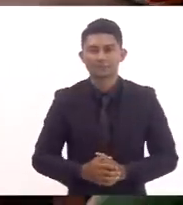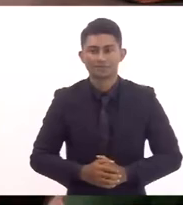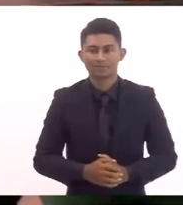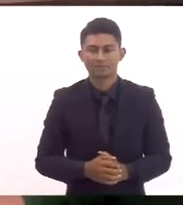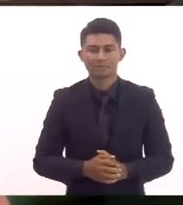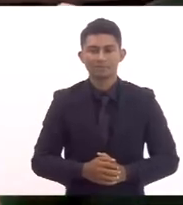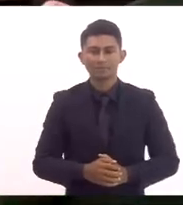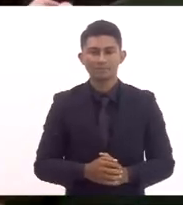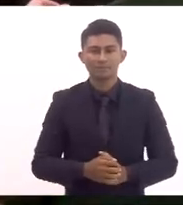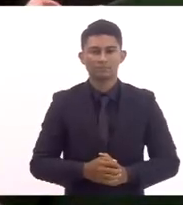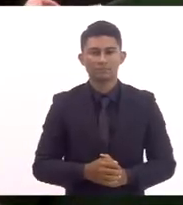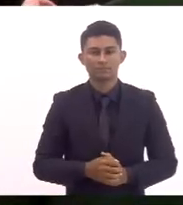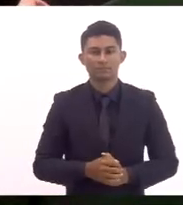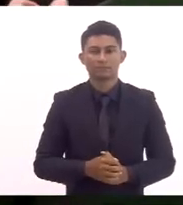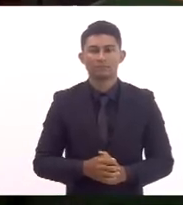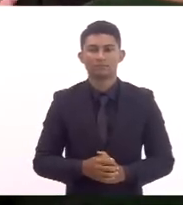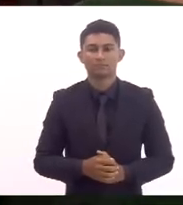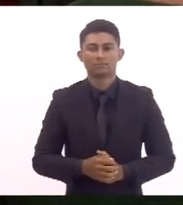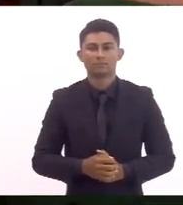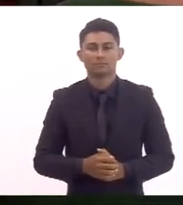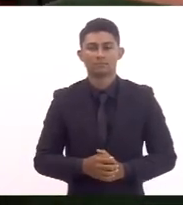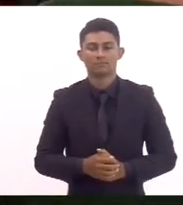E aí